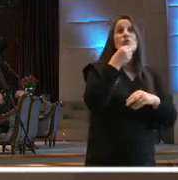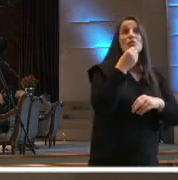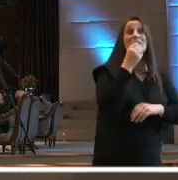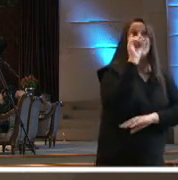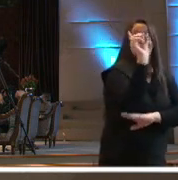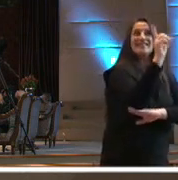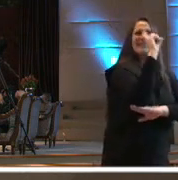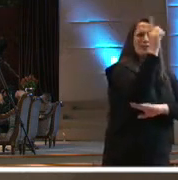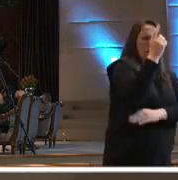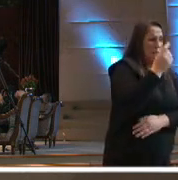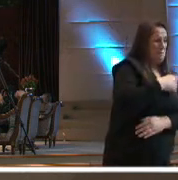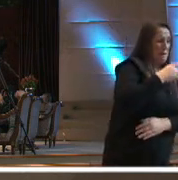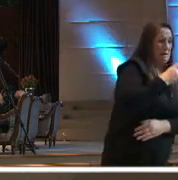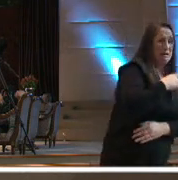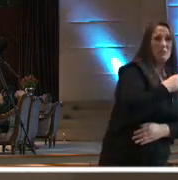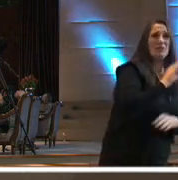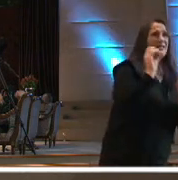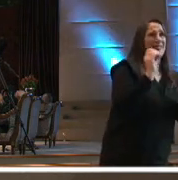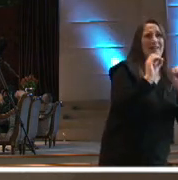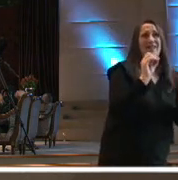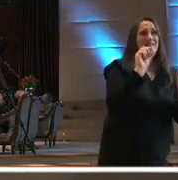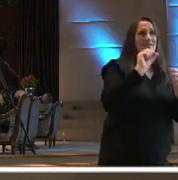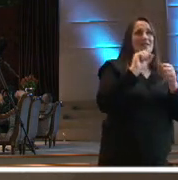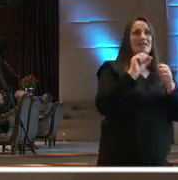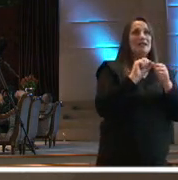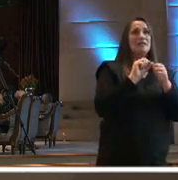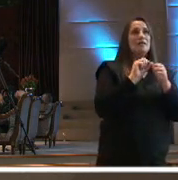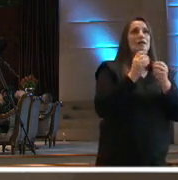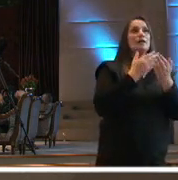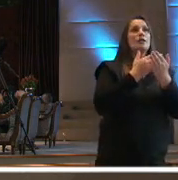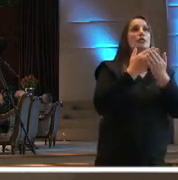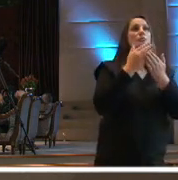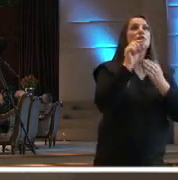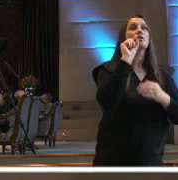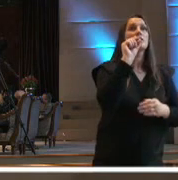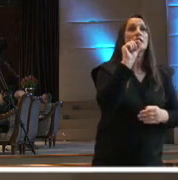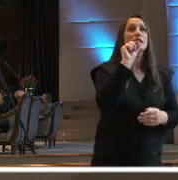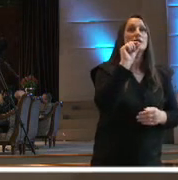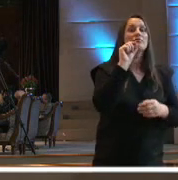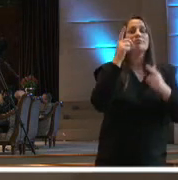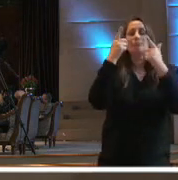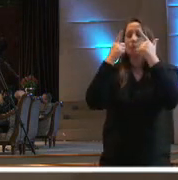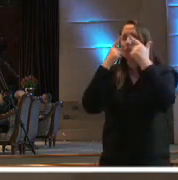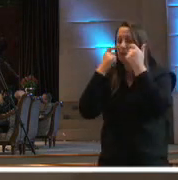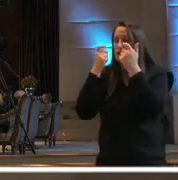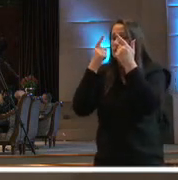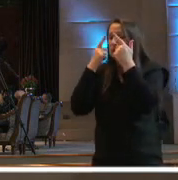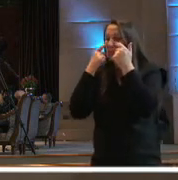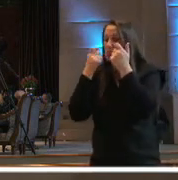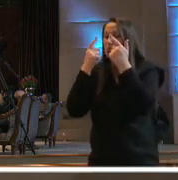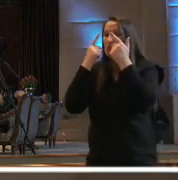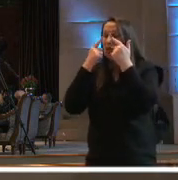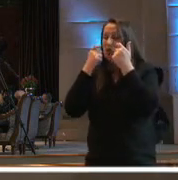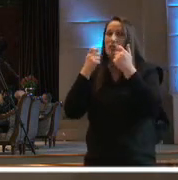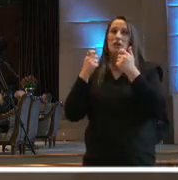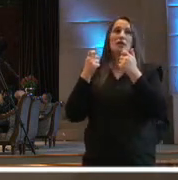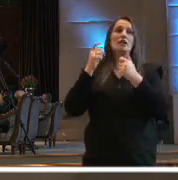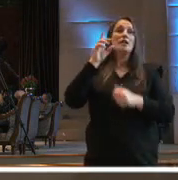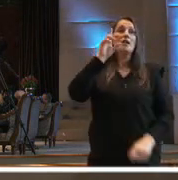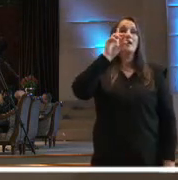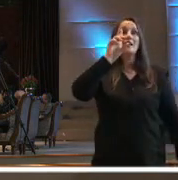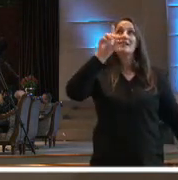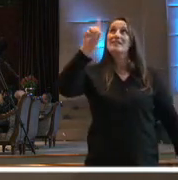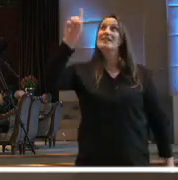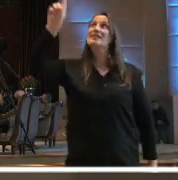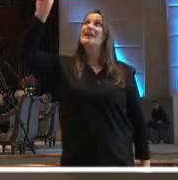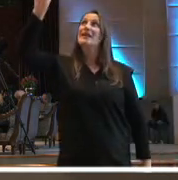conseguiu fazer mais nada, ele chorou. E o Senhor recolheu as